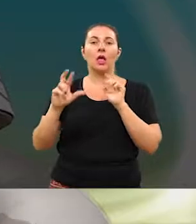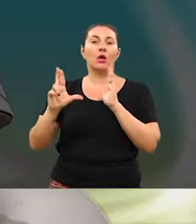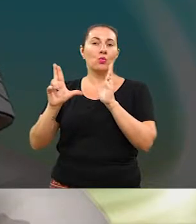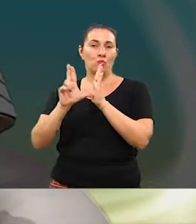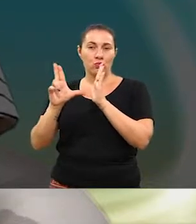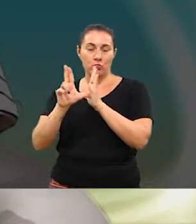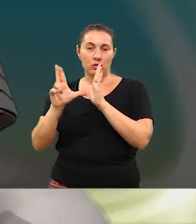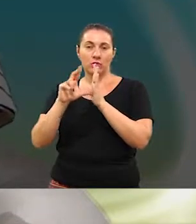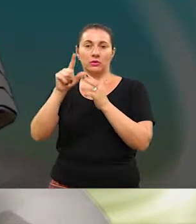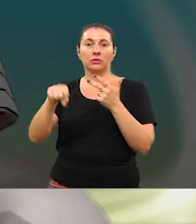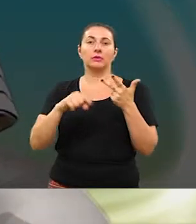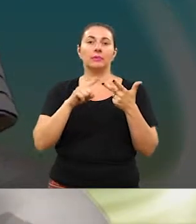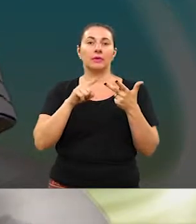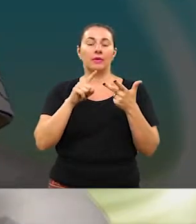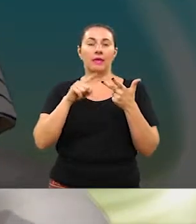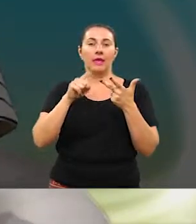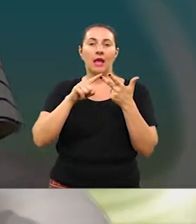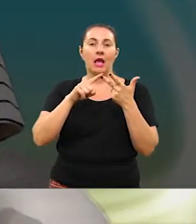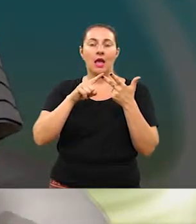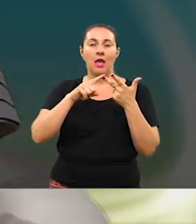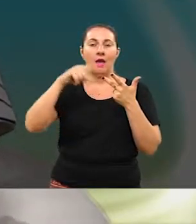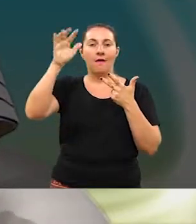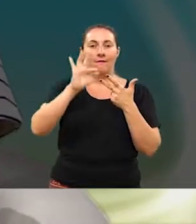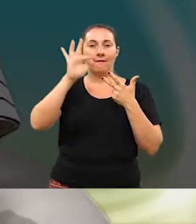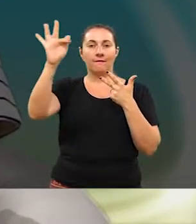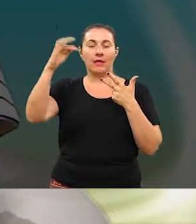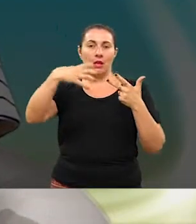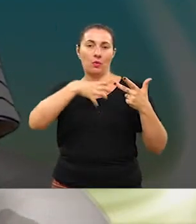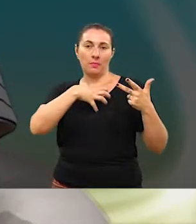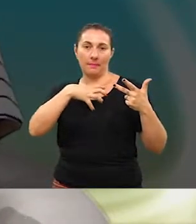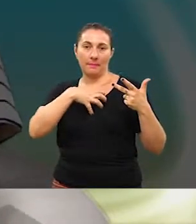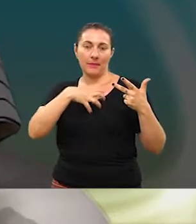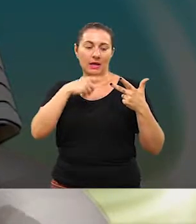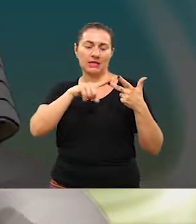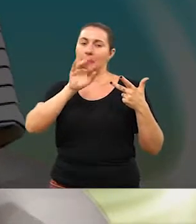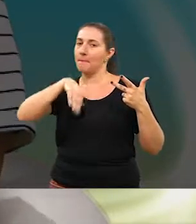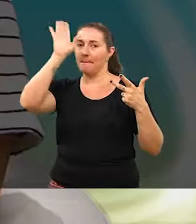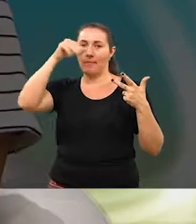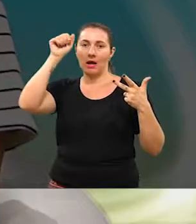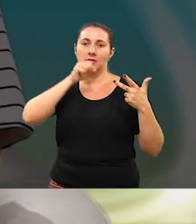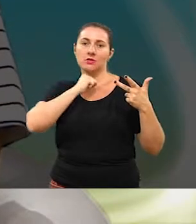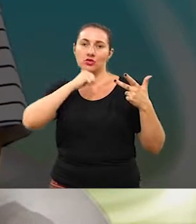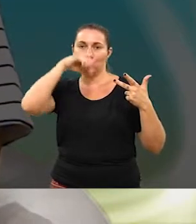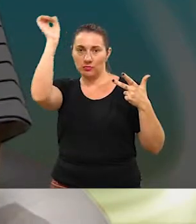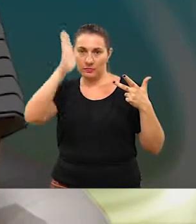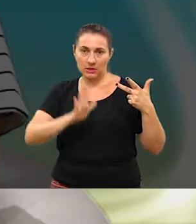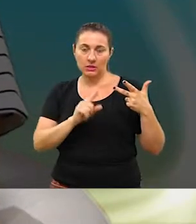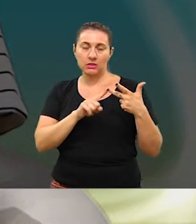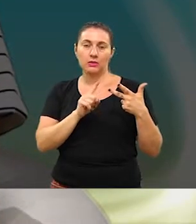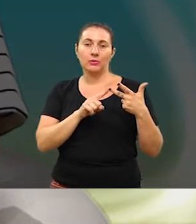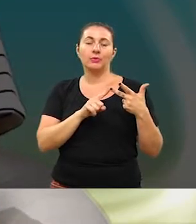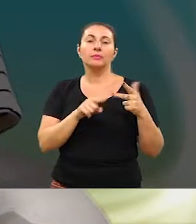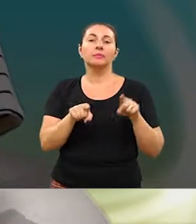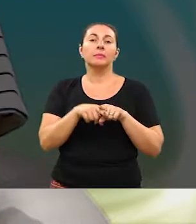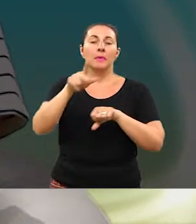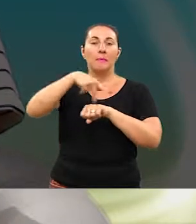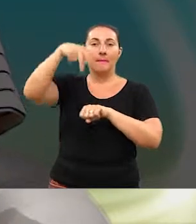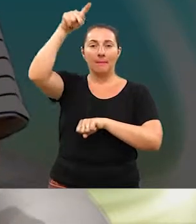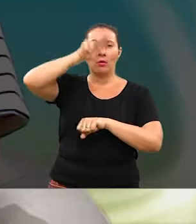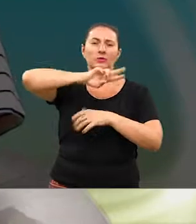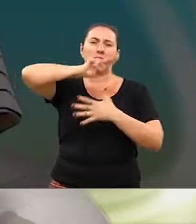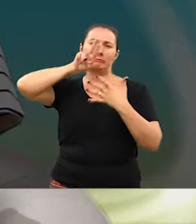UBRA também. E a Universidade Federal da Bahia também tem formação em dança. E é uma das mais antigas do país. E cursos de